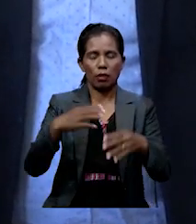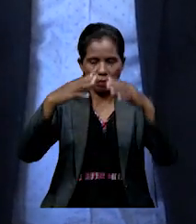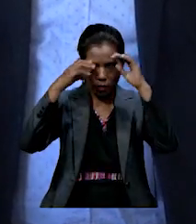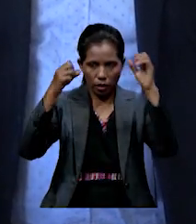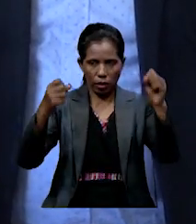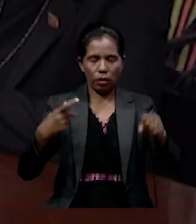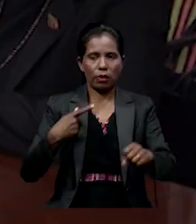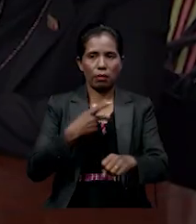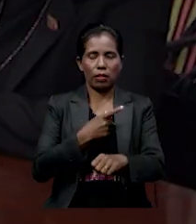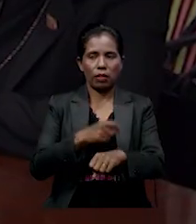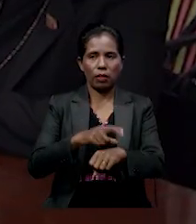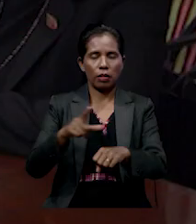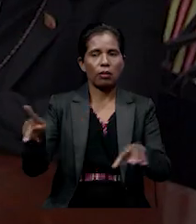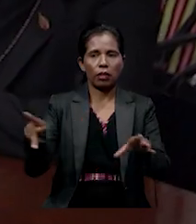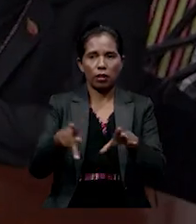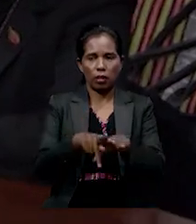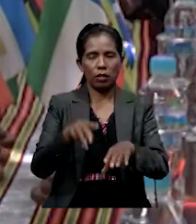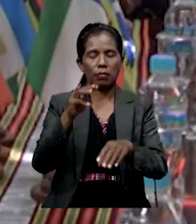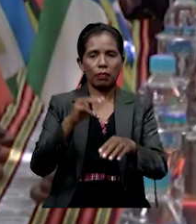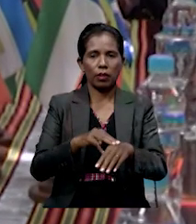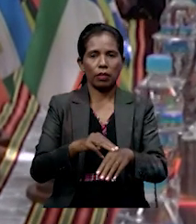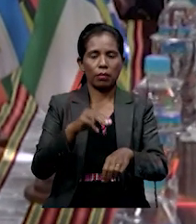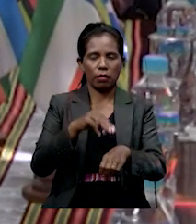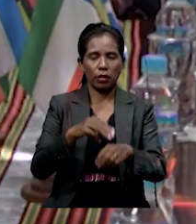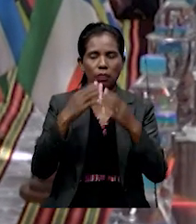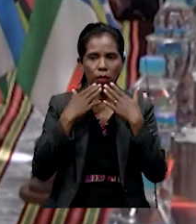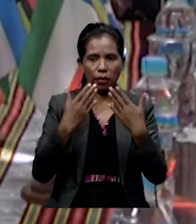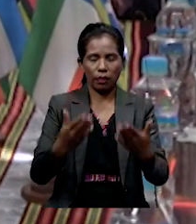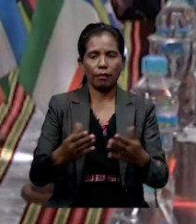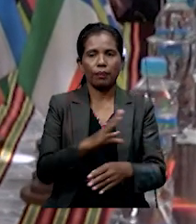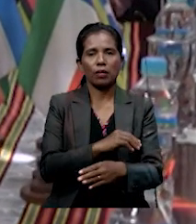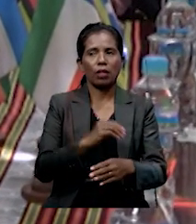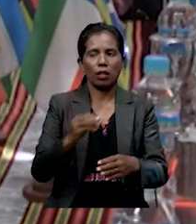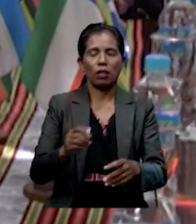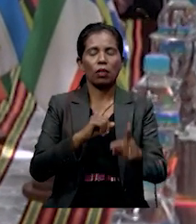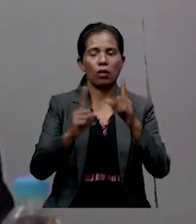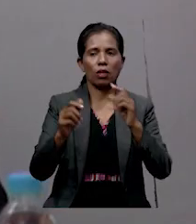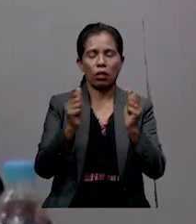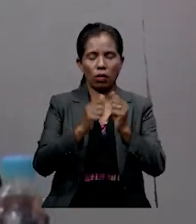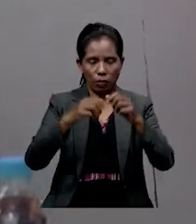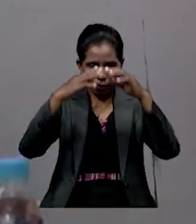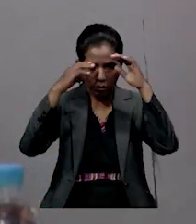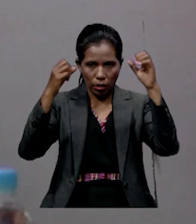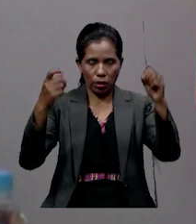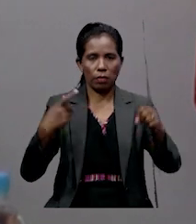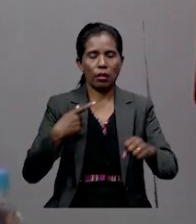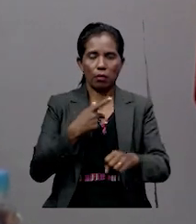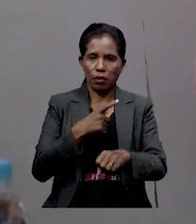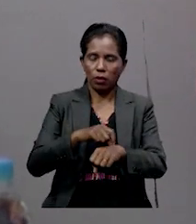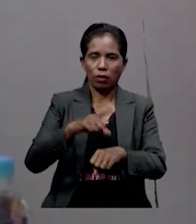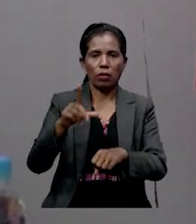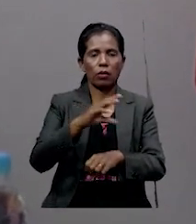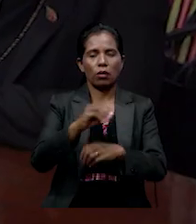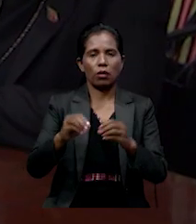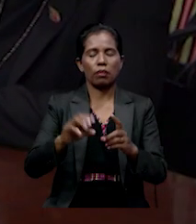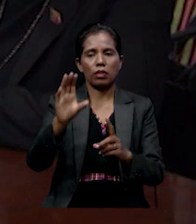a participar e a recessão no missa agradecimento. Comissão Conjunta Mosco alia ao Presidente do Parlamento, Conabá, substituição